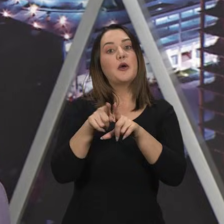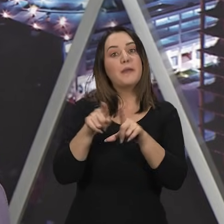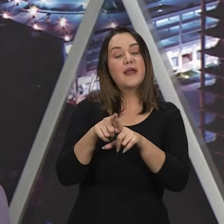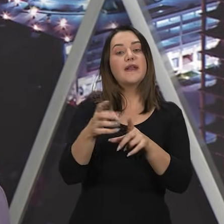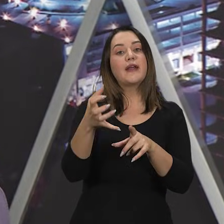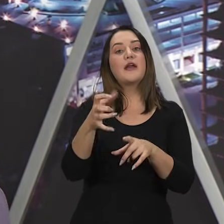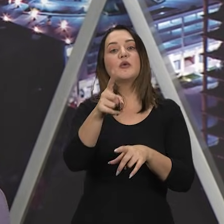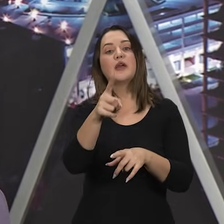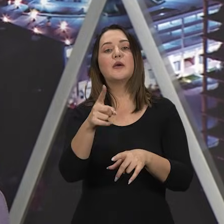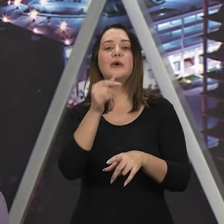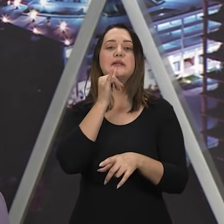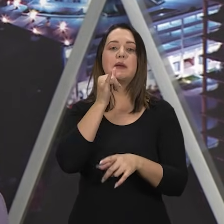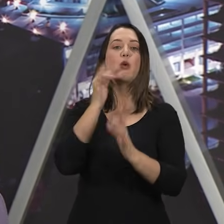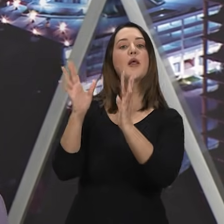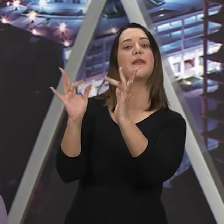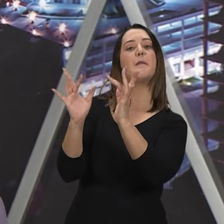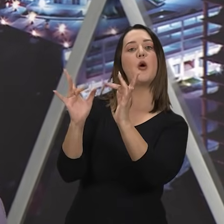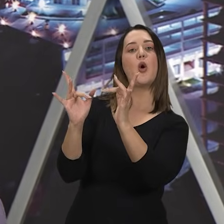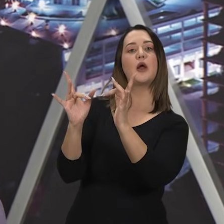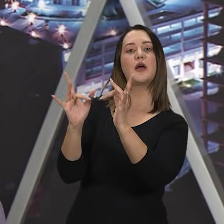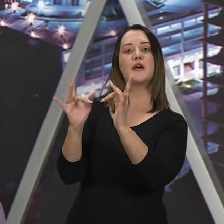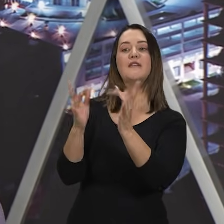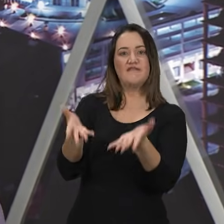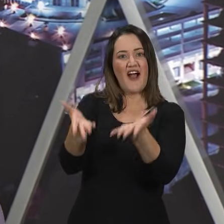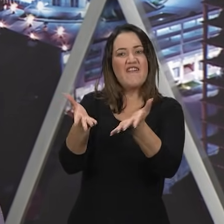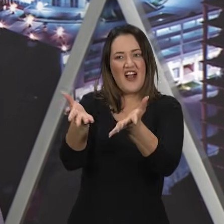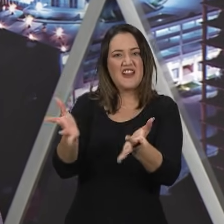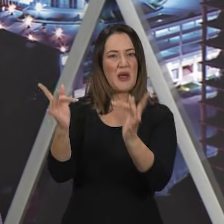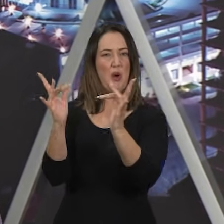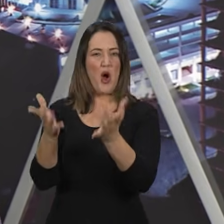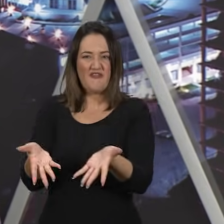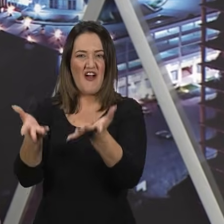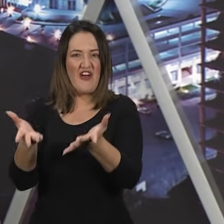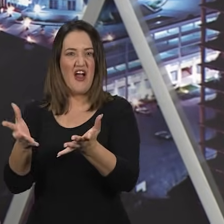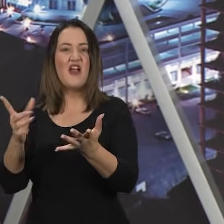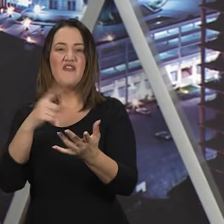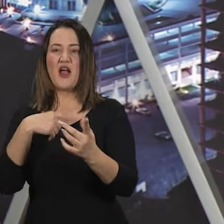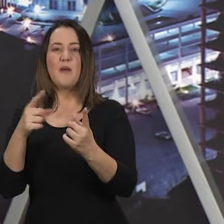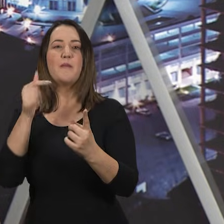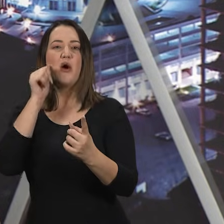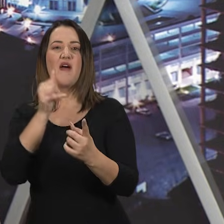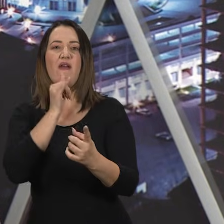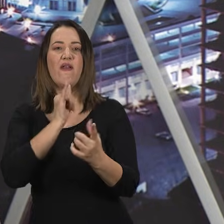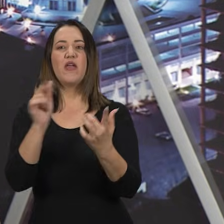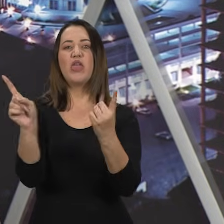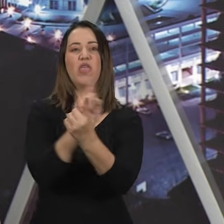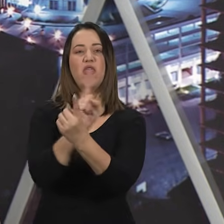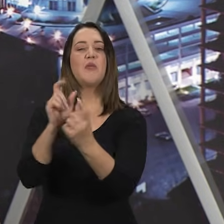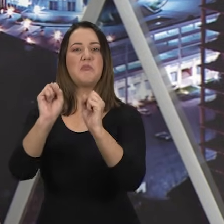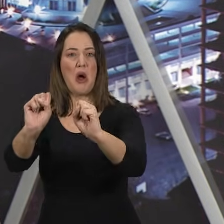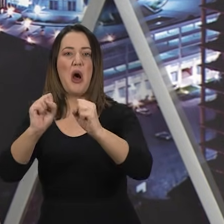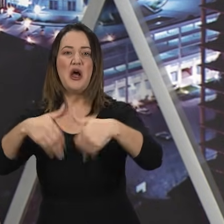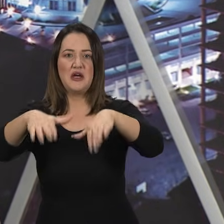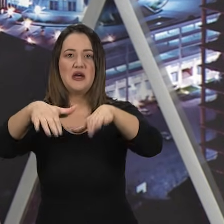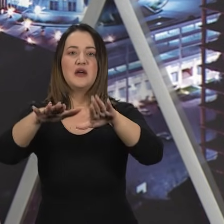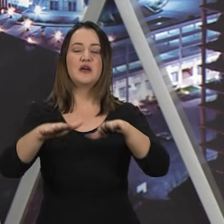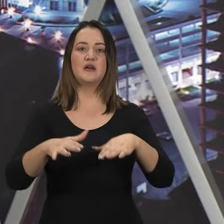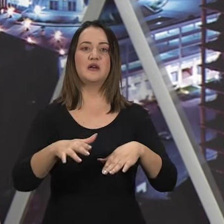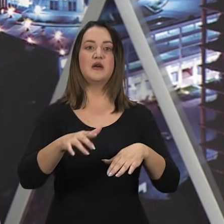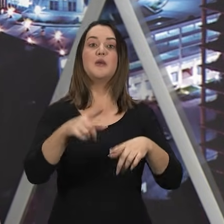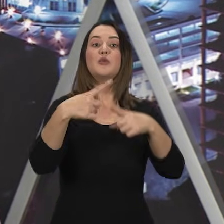um curso bíblico. Ele vai lutar para que você não estude profundamente as coisas. Porque quanto